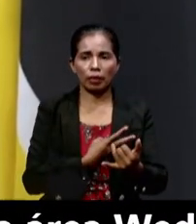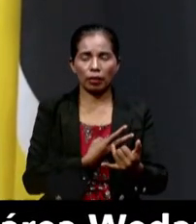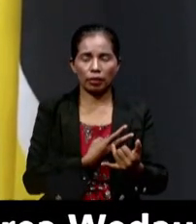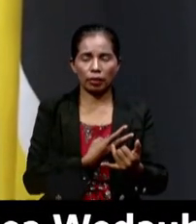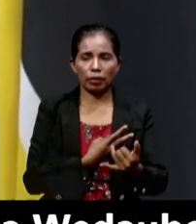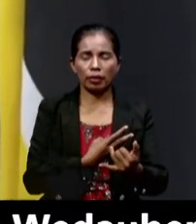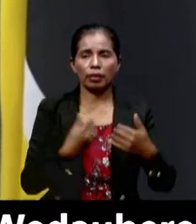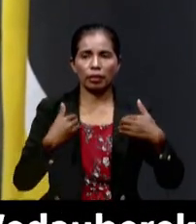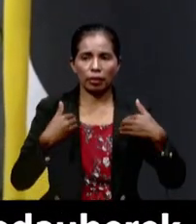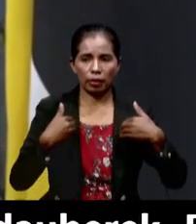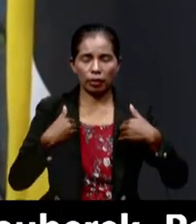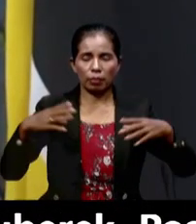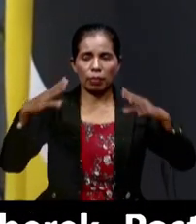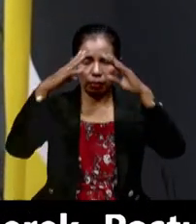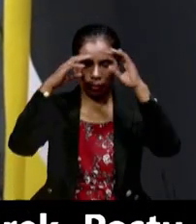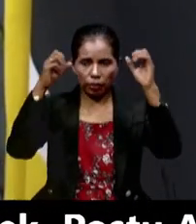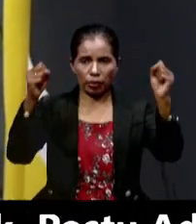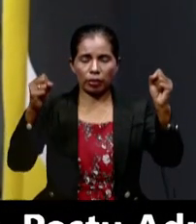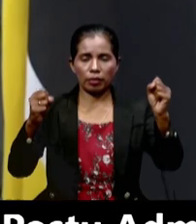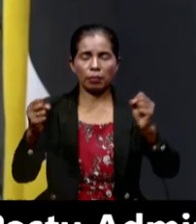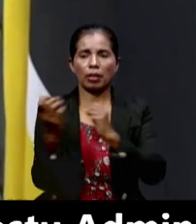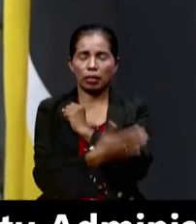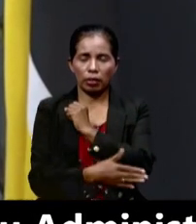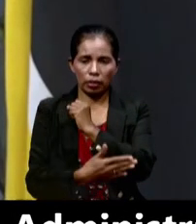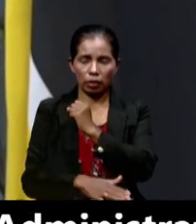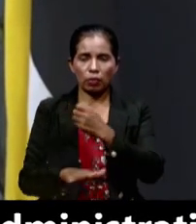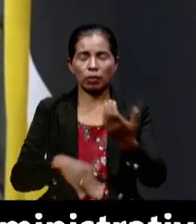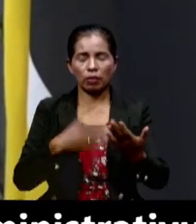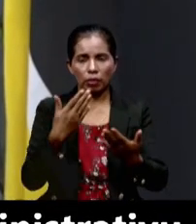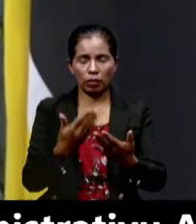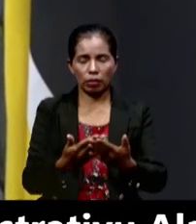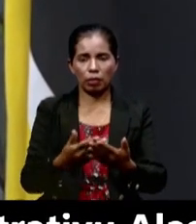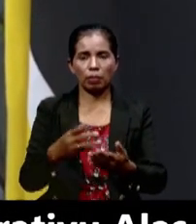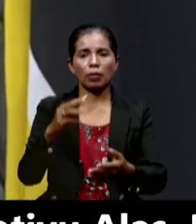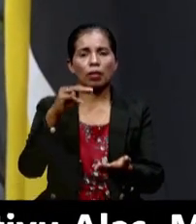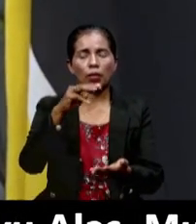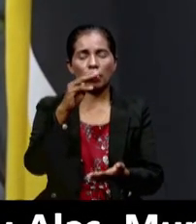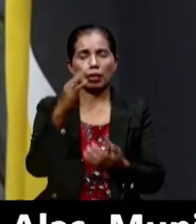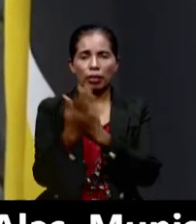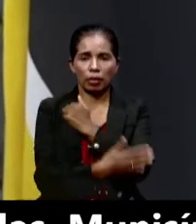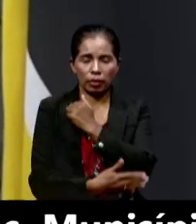temos um presidente de um país que Moçambique ajudou